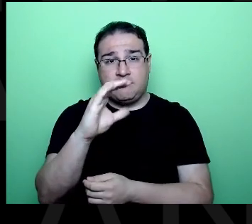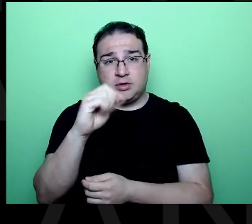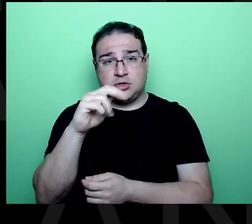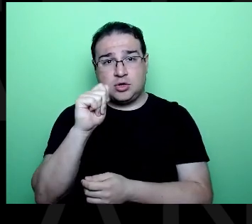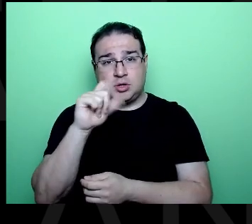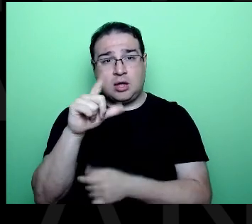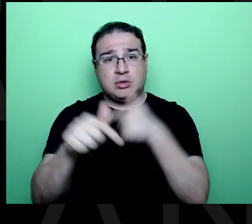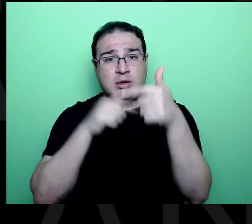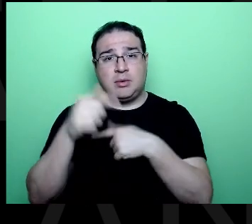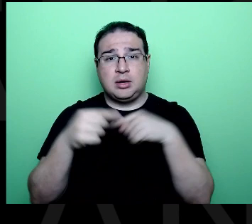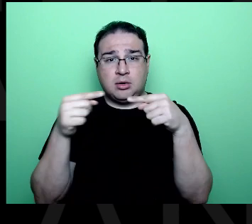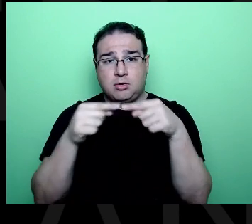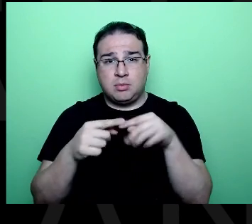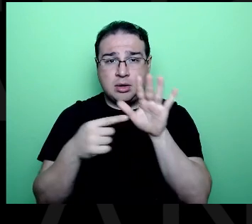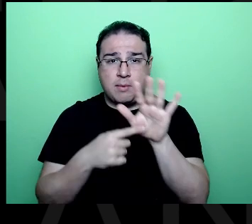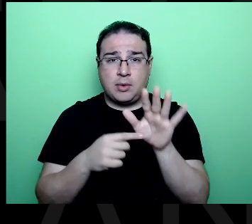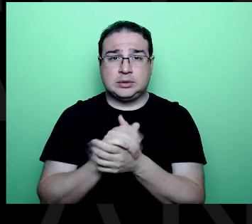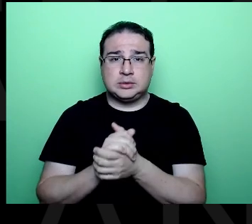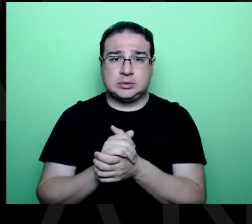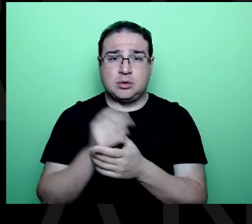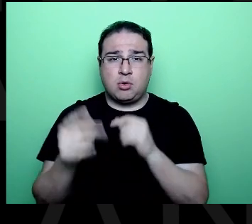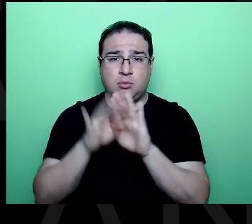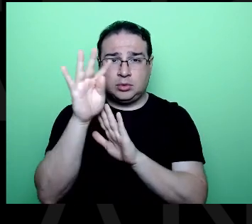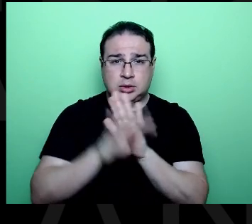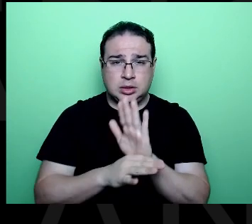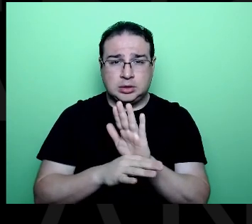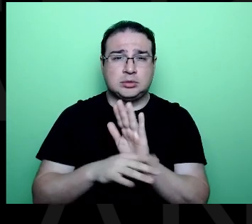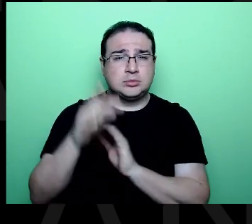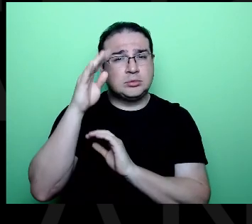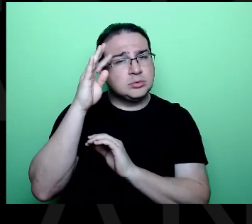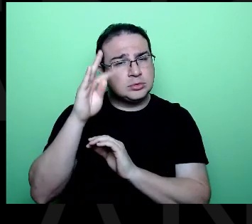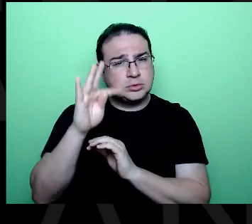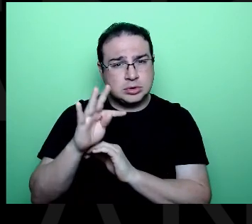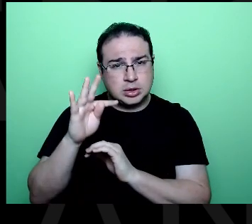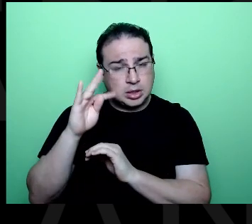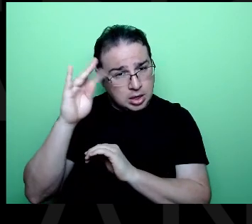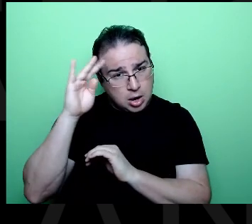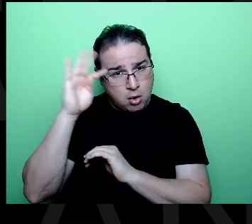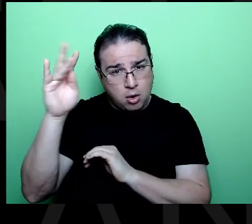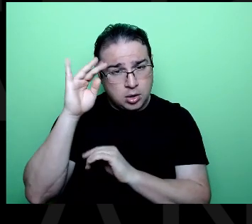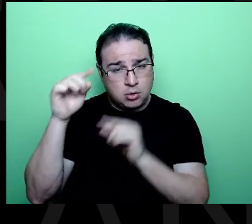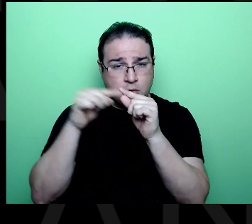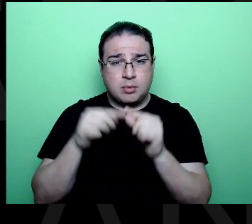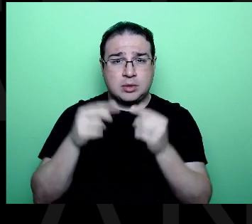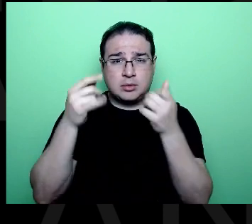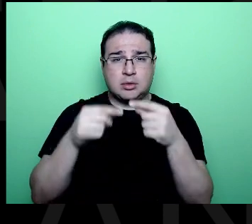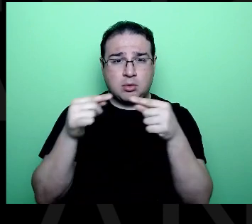ficcionaliza, né? E a gente também trabalha um pouco com isso que esse texto teórico da Elise